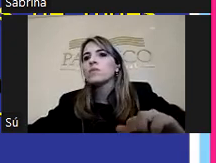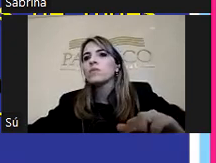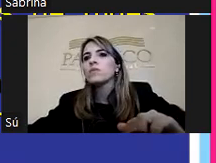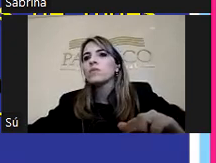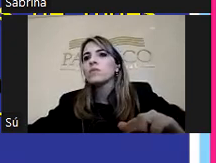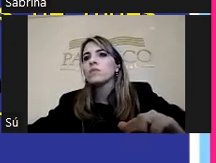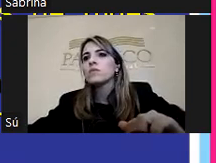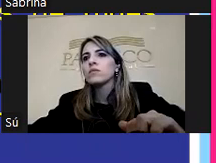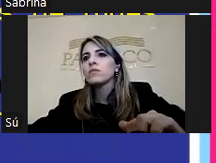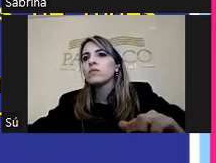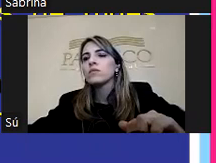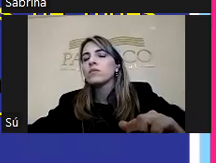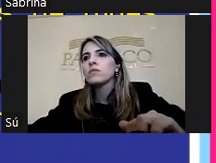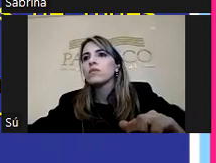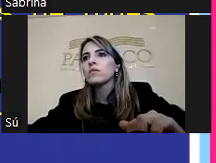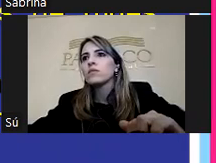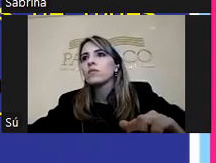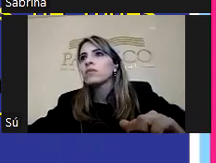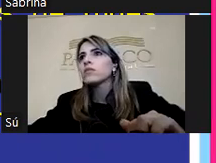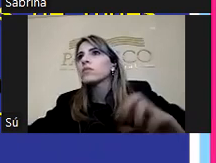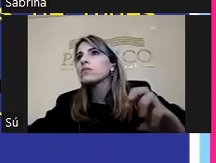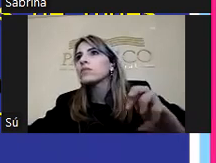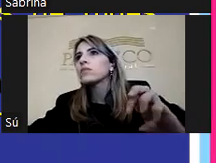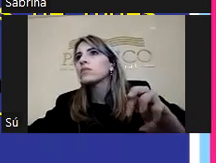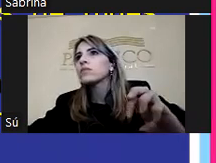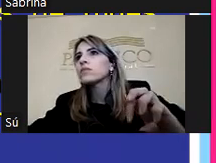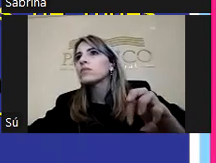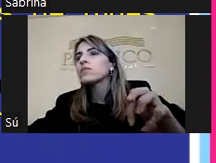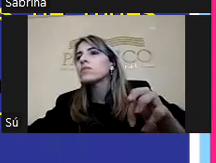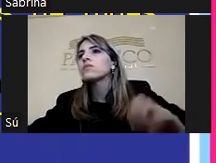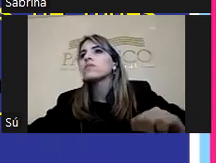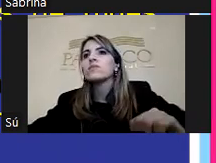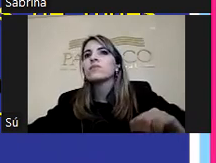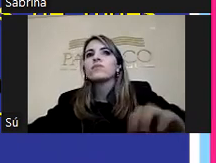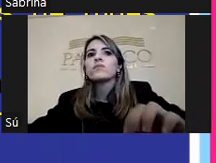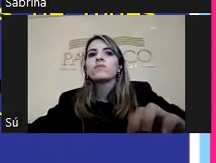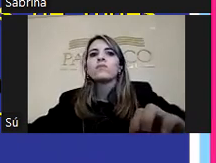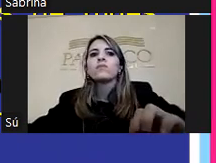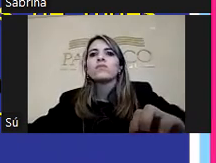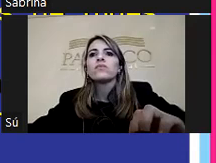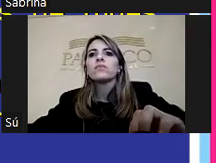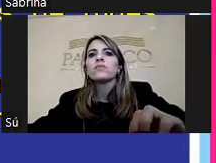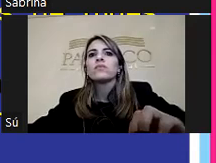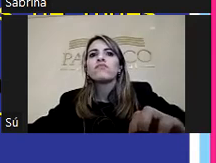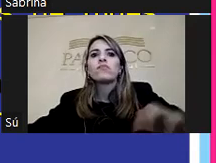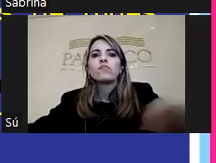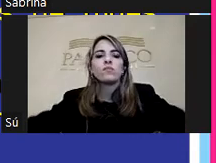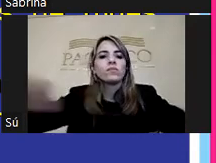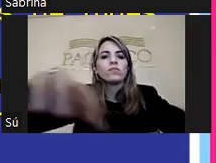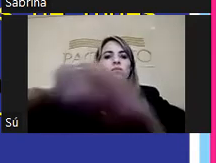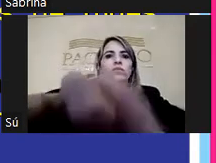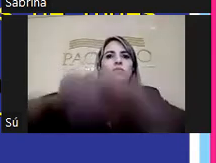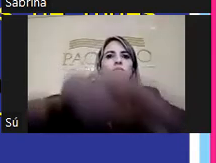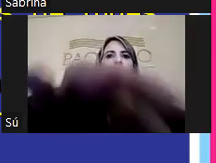animais, tanto feito por homens como por mulheres. Há mulheres que têm seus cachorros que transam com seus